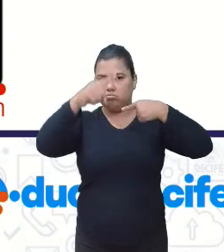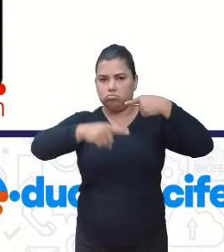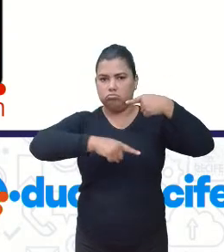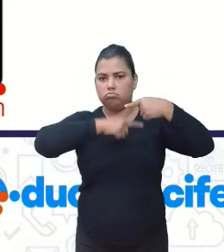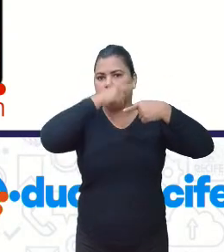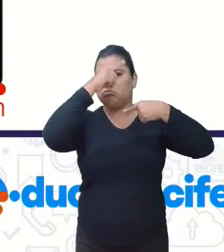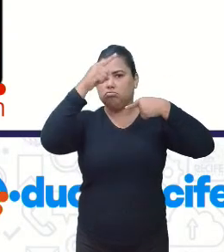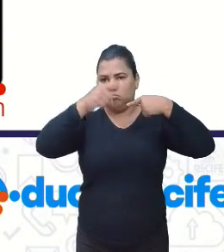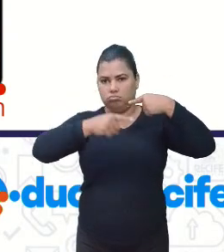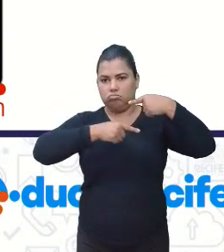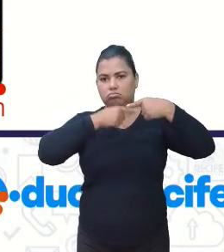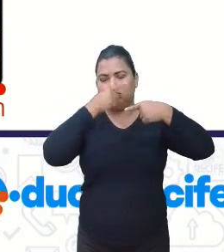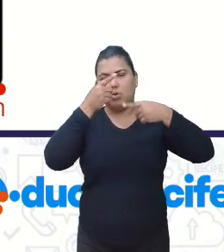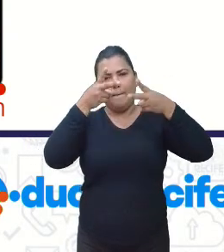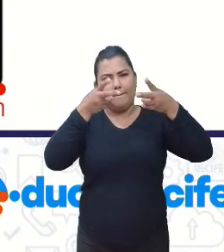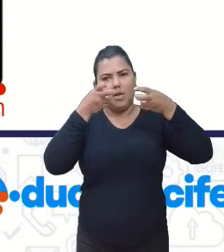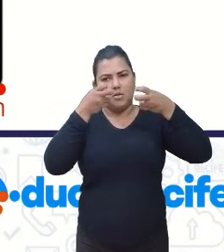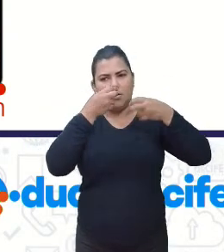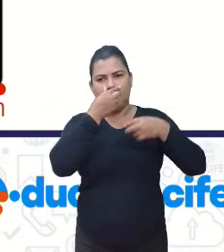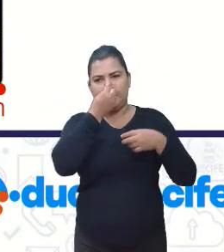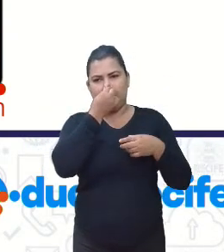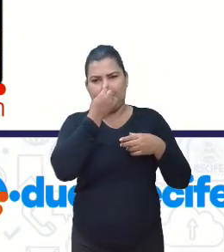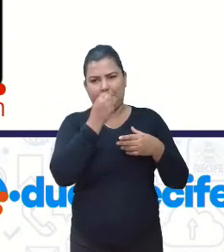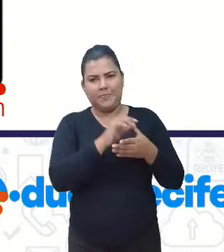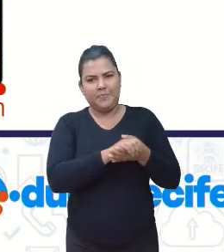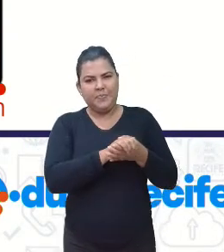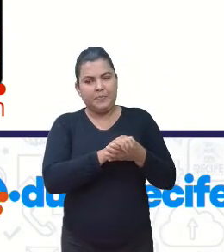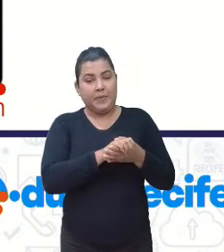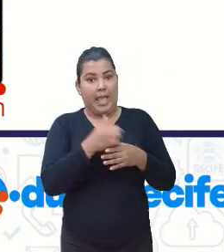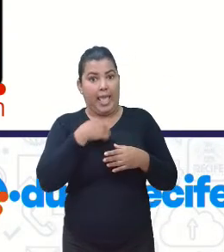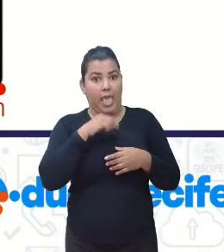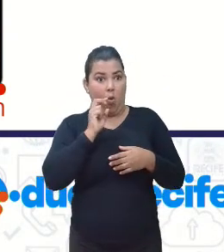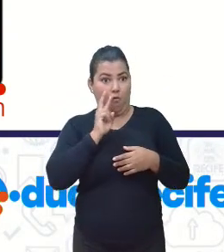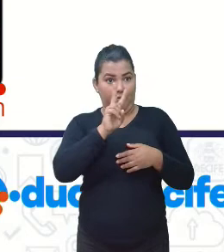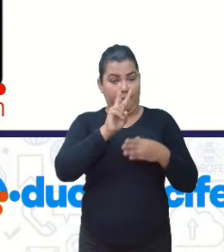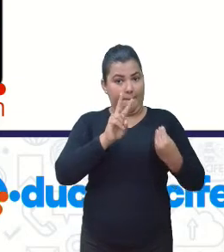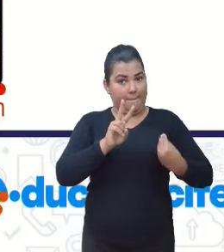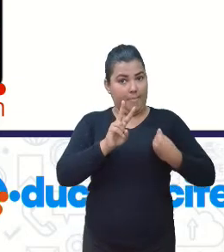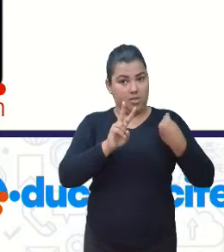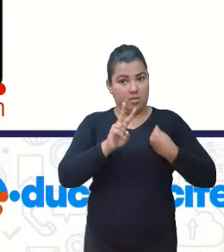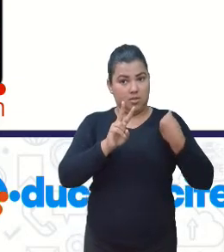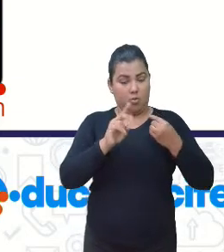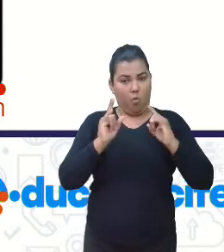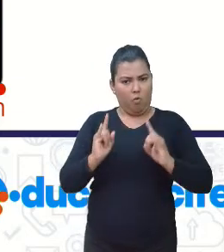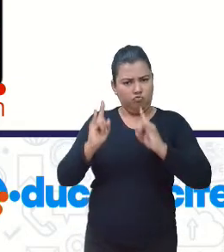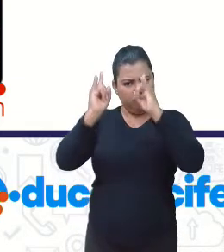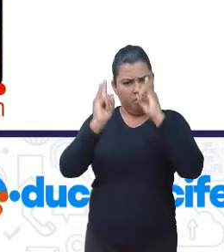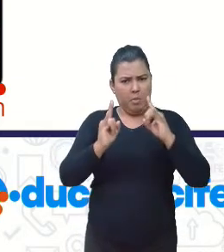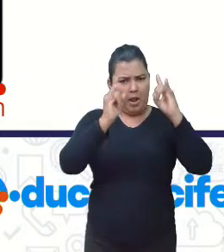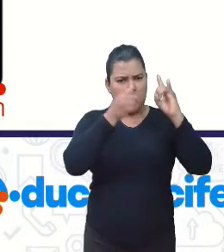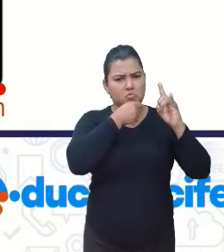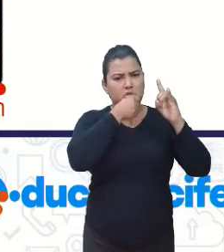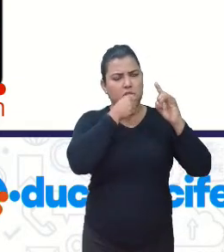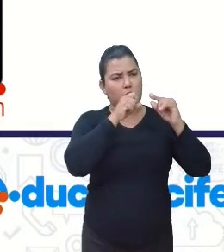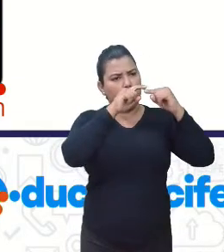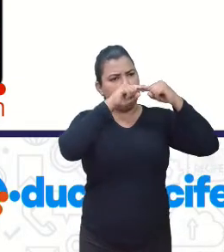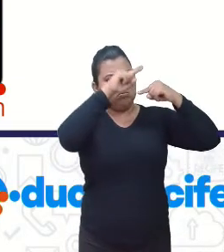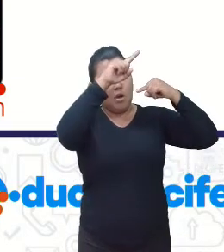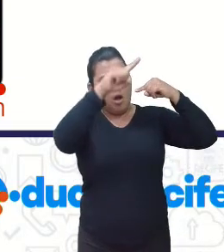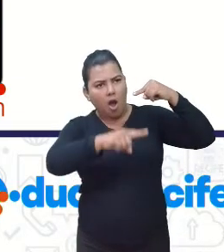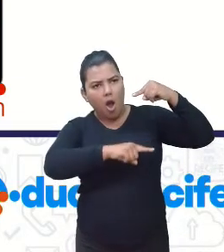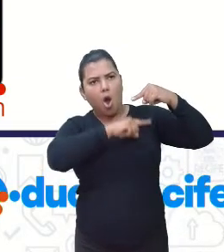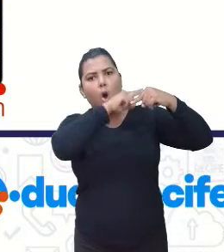de fato essa cena. Ou seja, aparentemente um prédio bem antigo, uma roda gigante. Imagina que